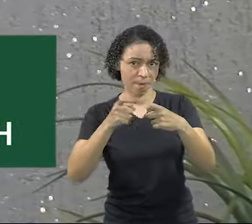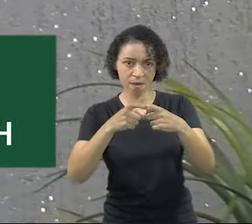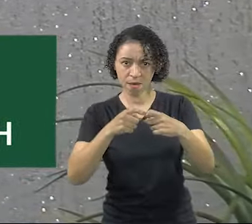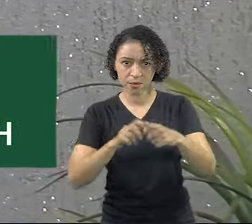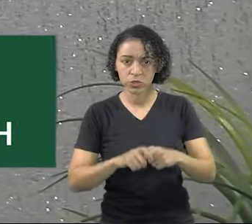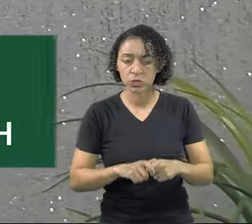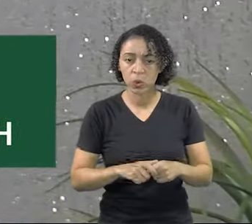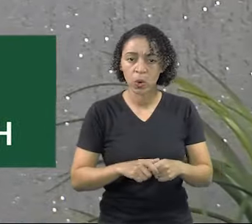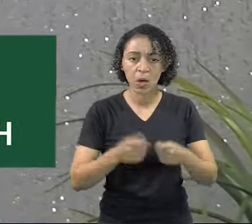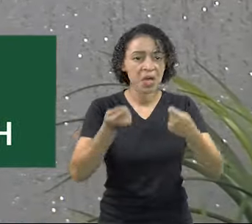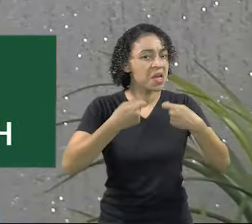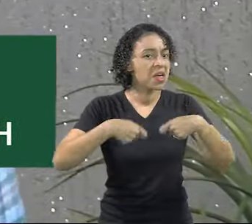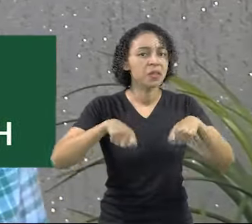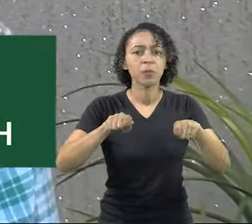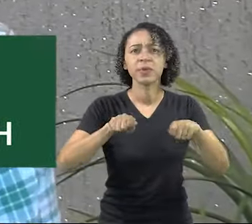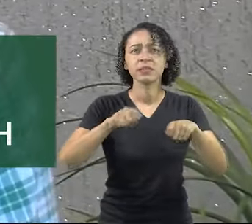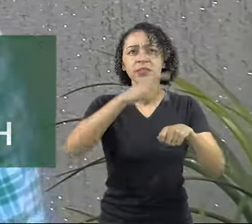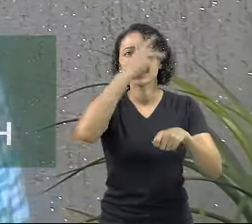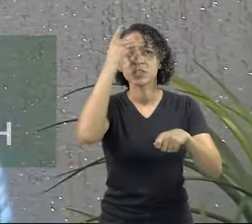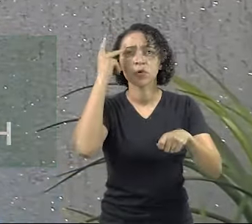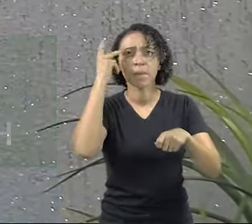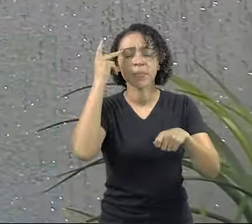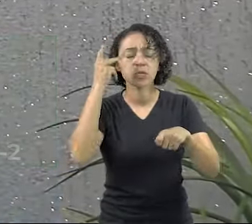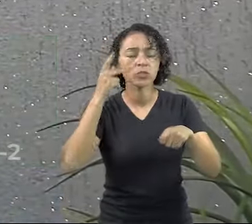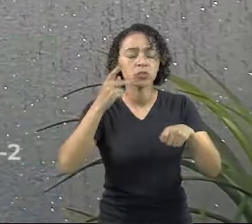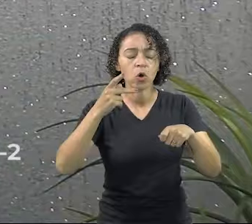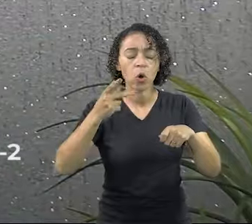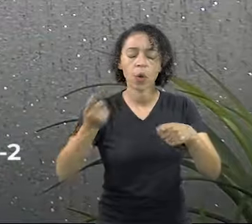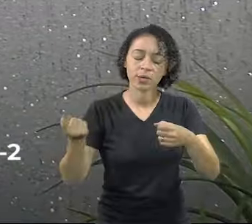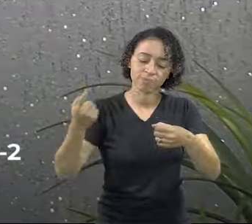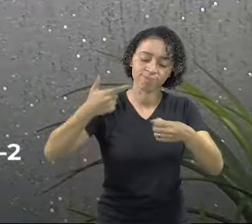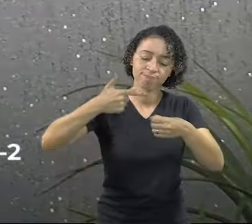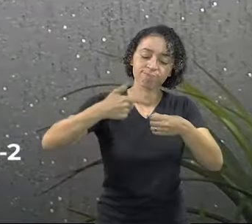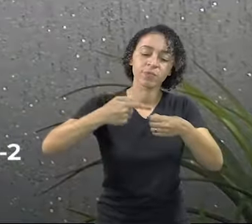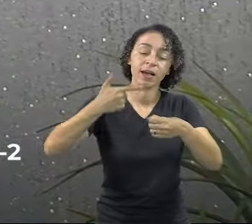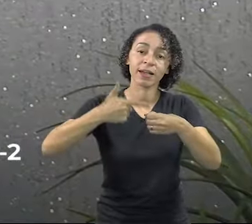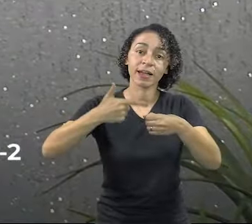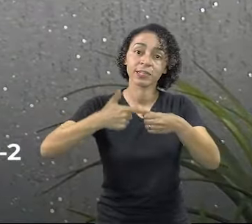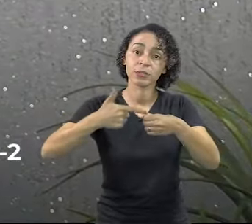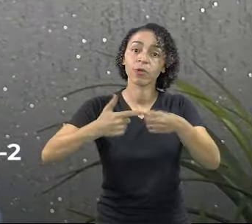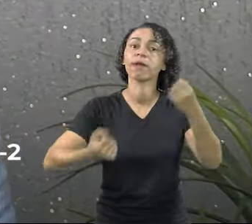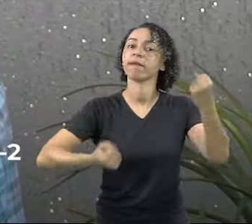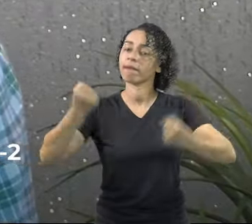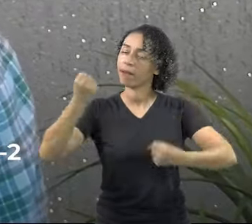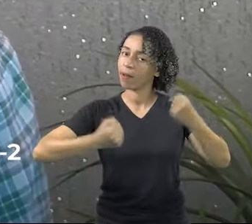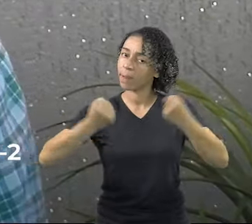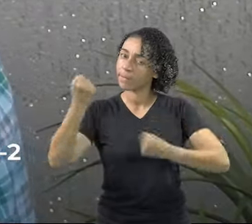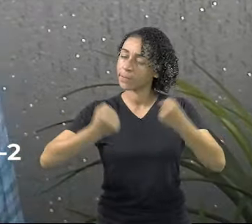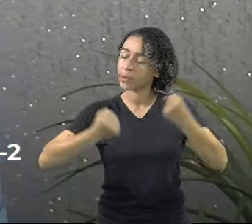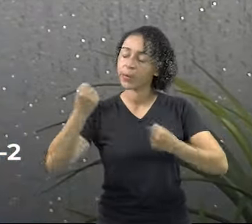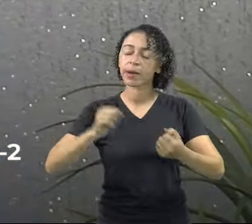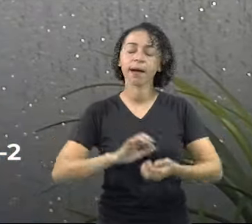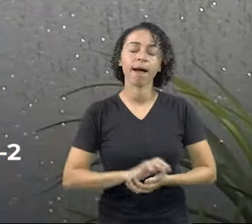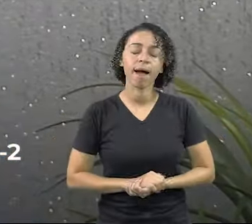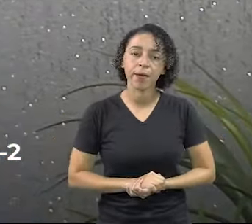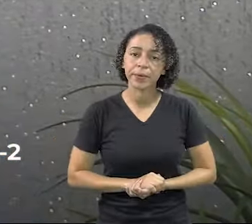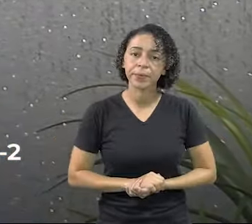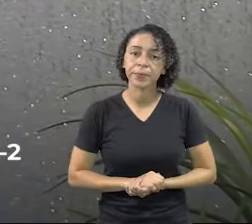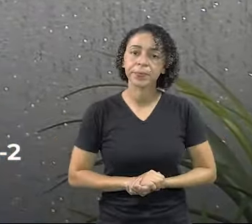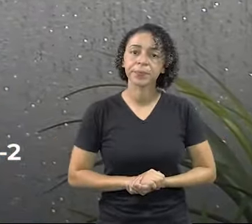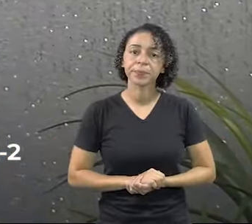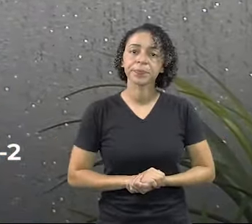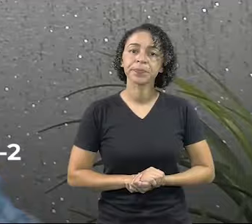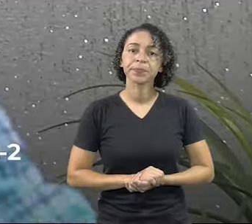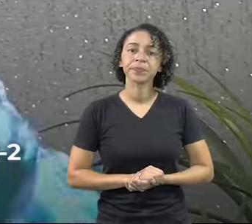precisa de alguém que eh Elabore a gasolina transforme o álcool em gasolina em em em petróleo para o seu